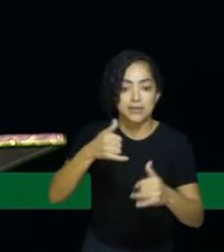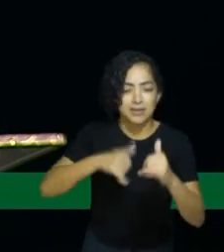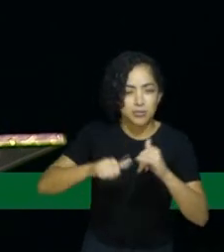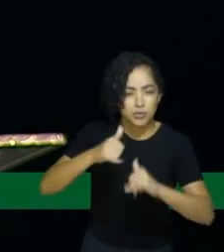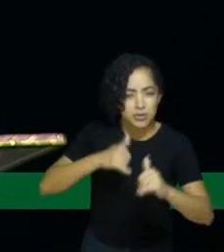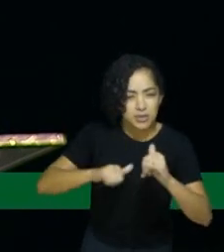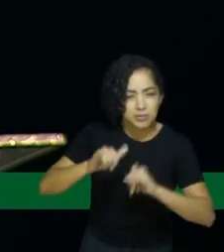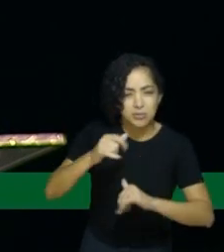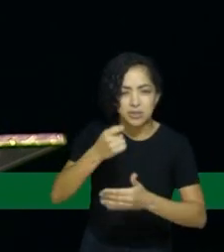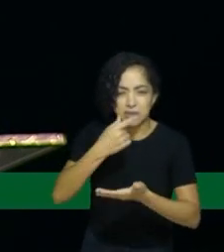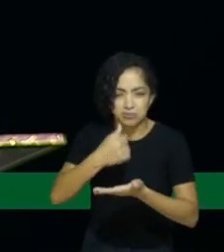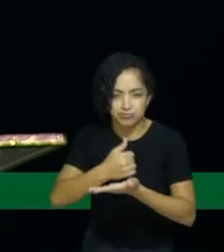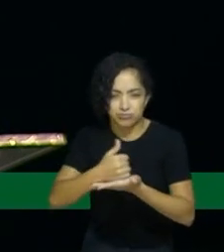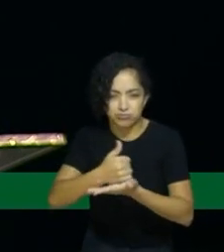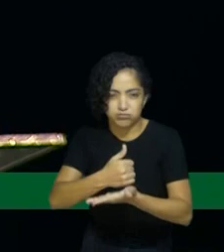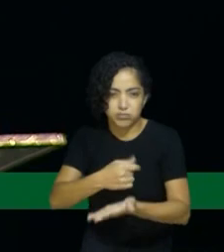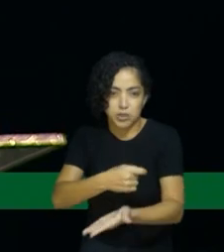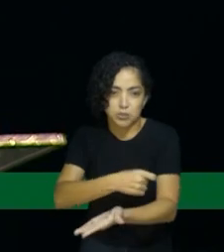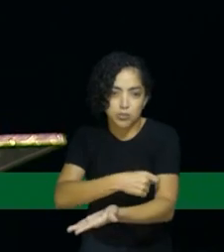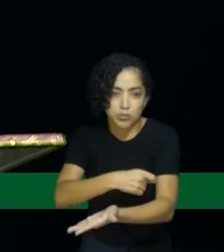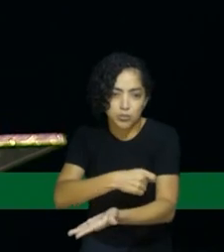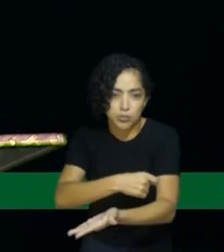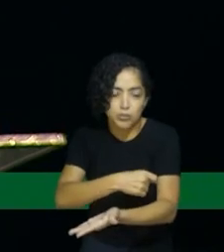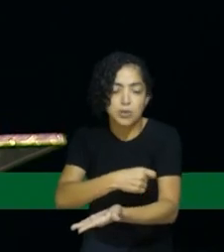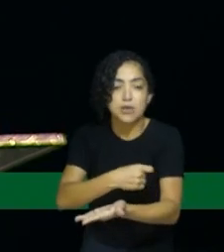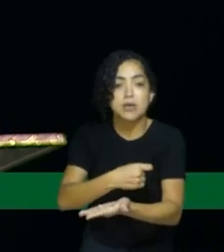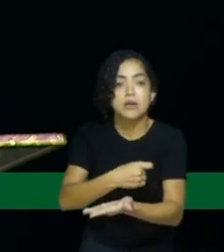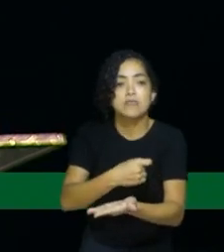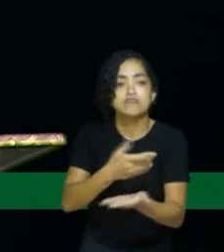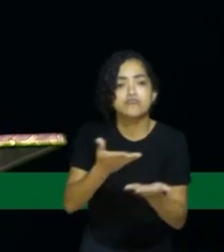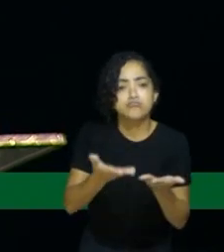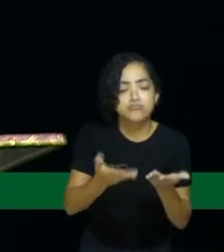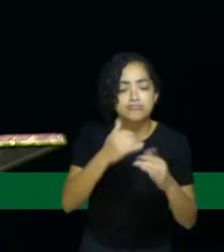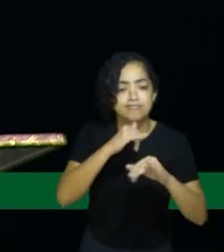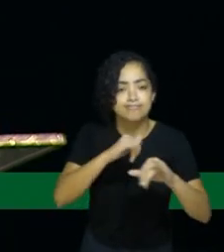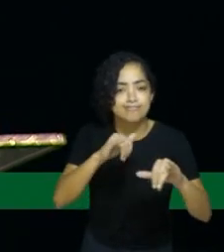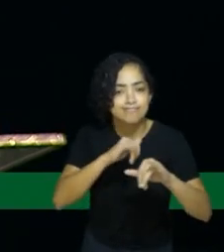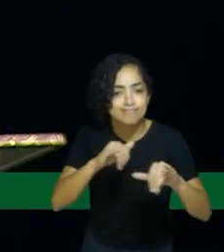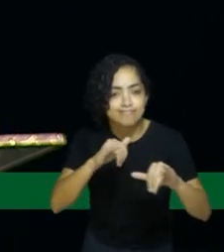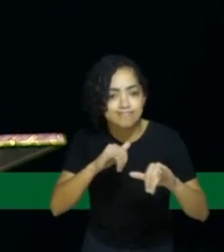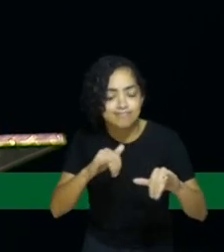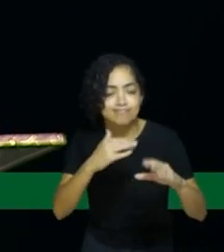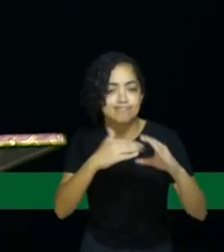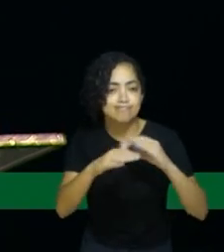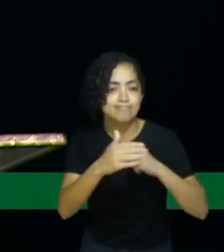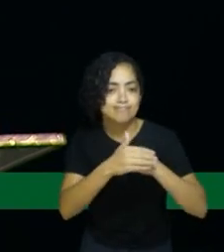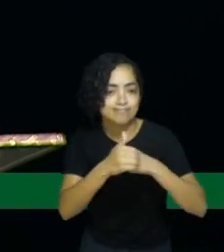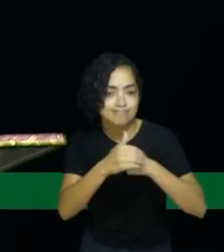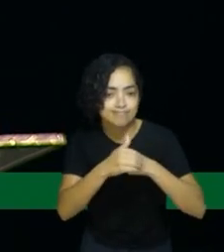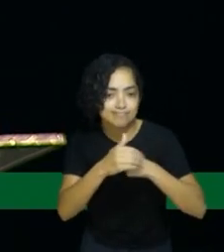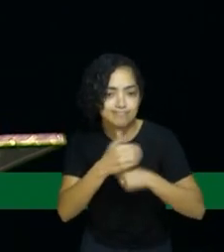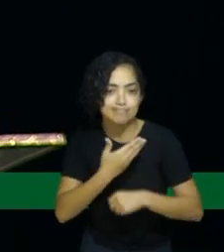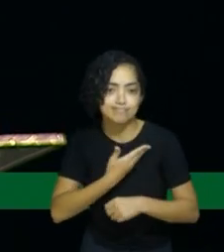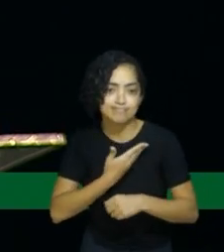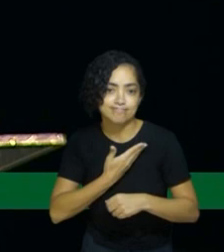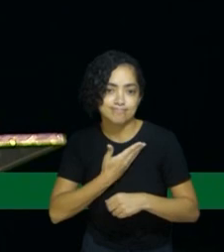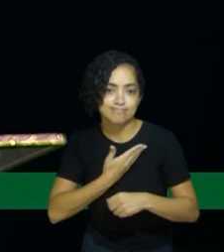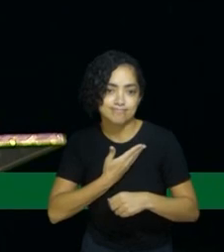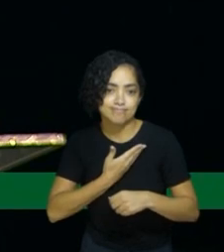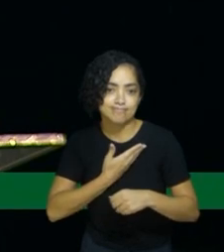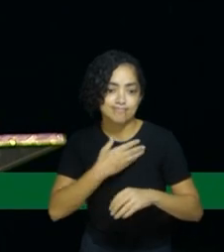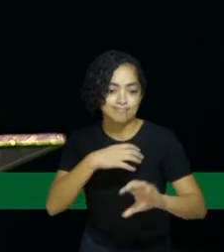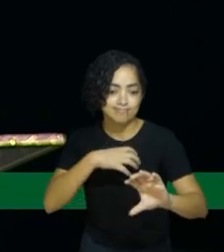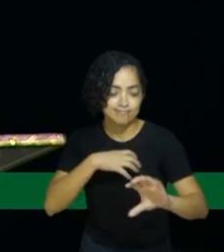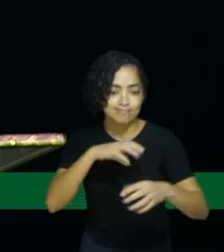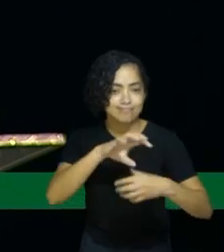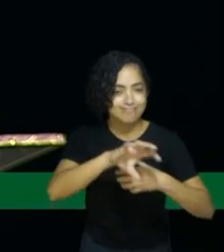radioterapia levando uma mensagem de carinho uma palavra amiga gesto de amor ao próximo